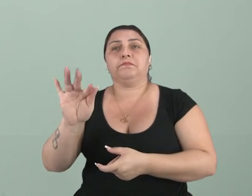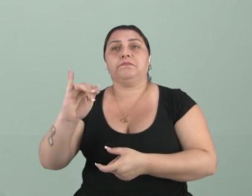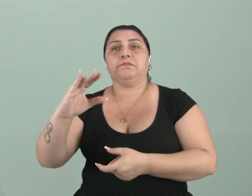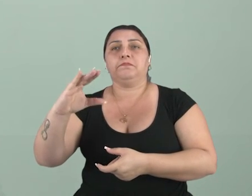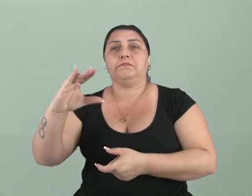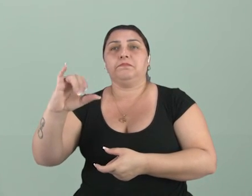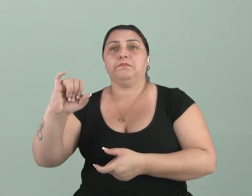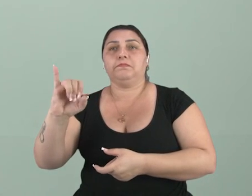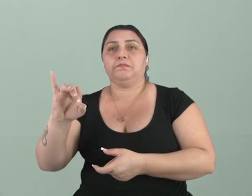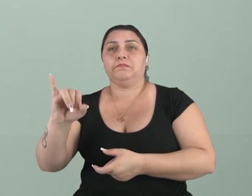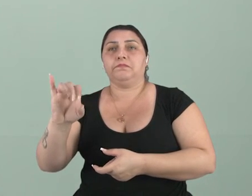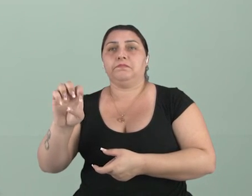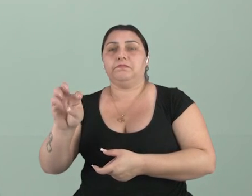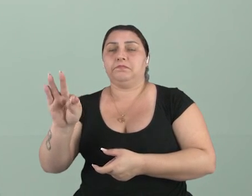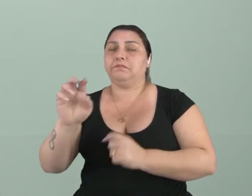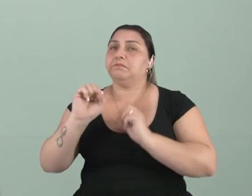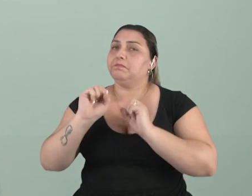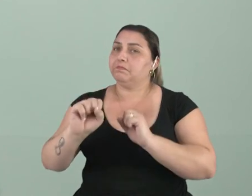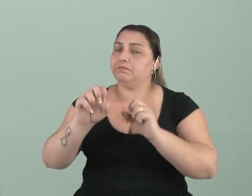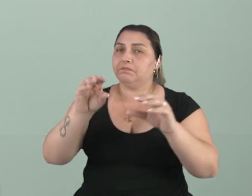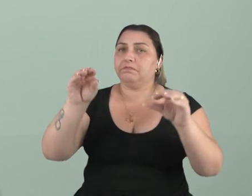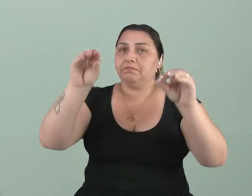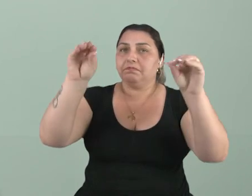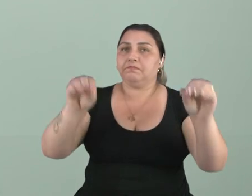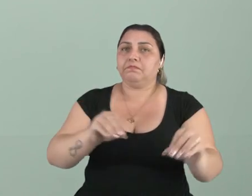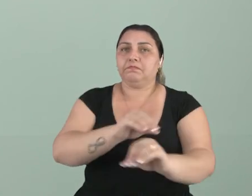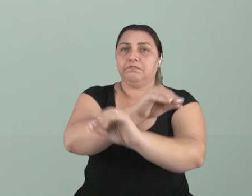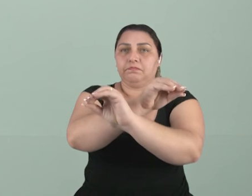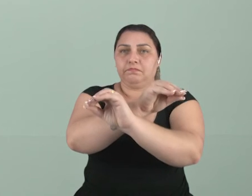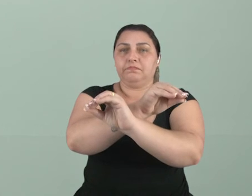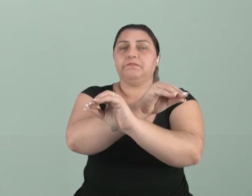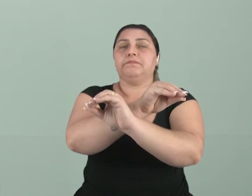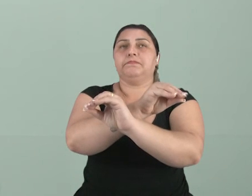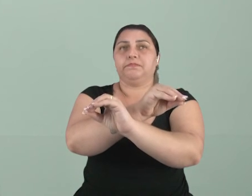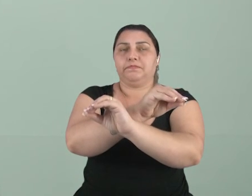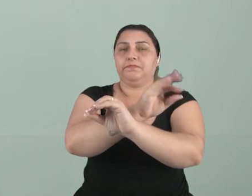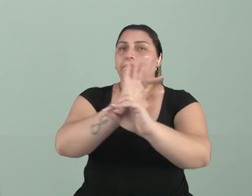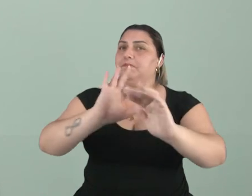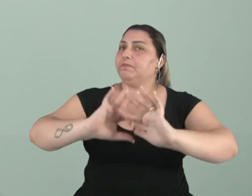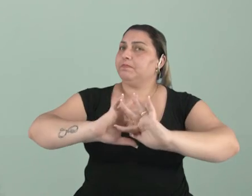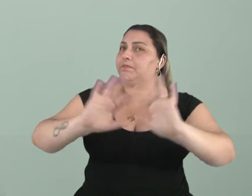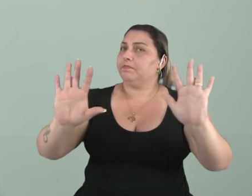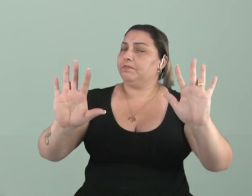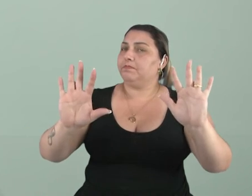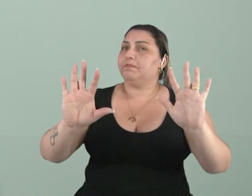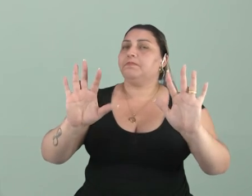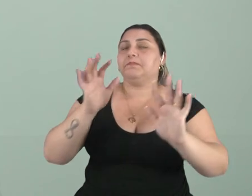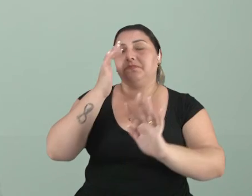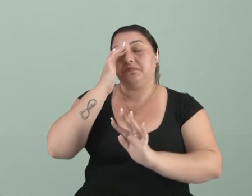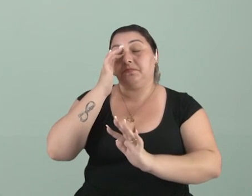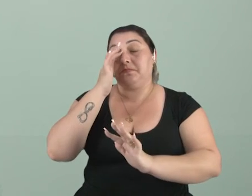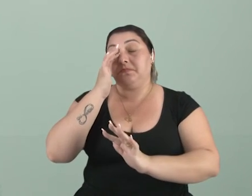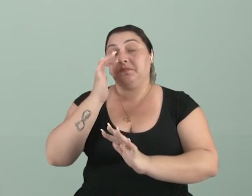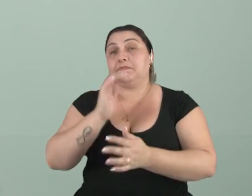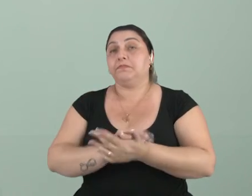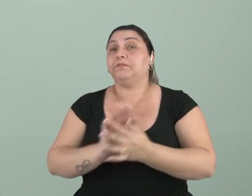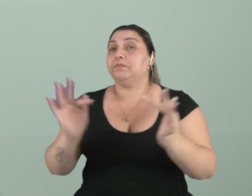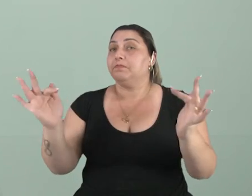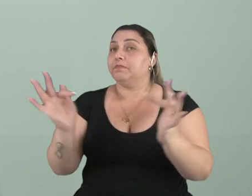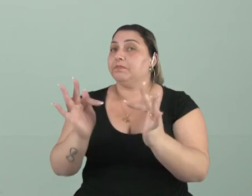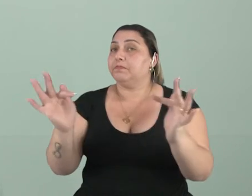outro, independente da situação ou da função. Aí vale ressaltar que vocês